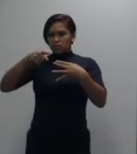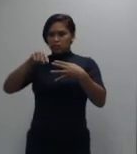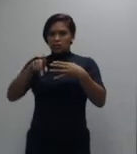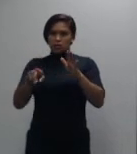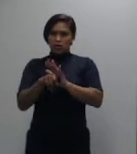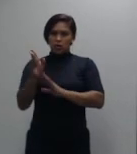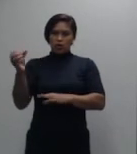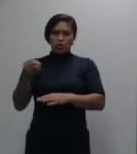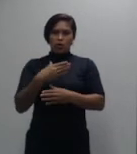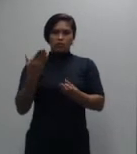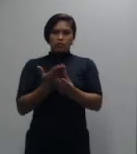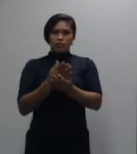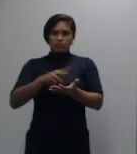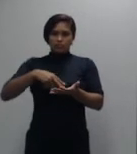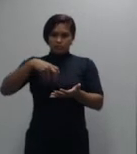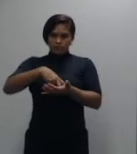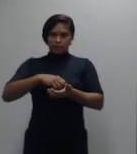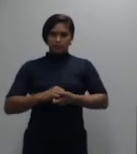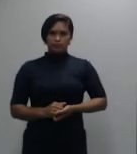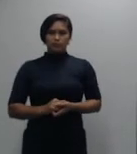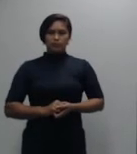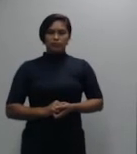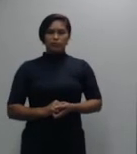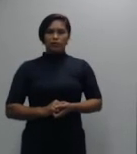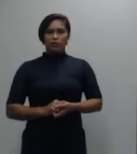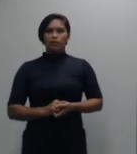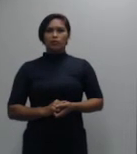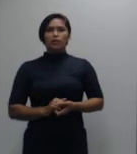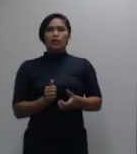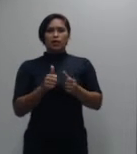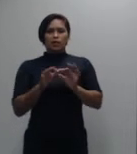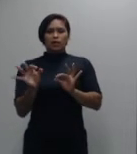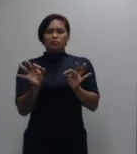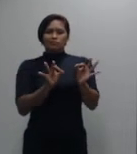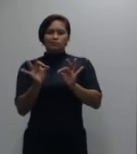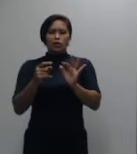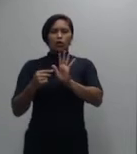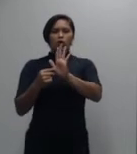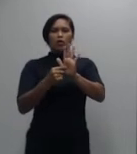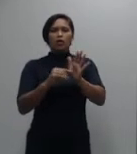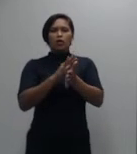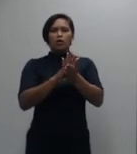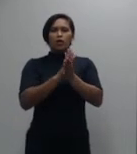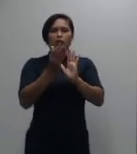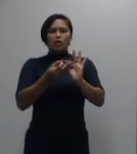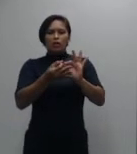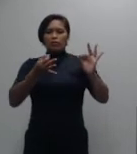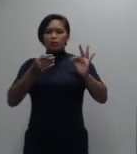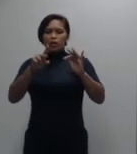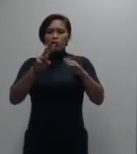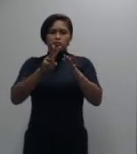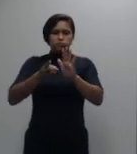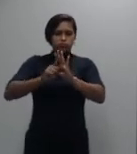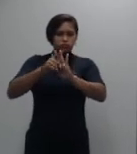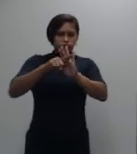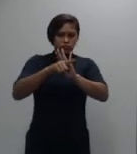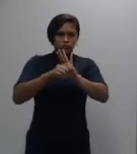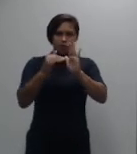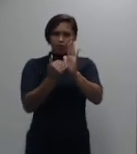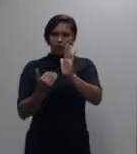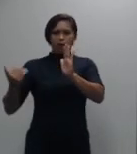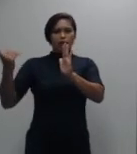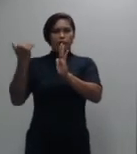ações penais este Panorama demonstra que nada obstante as investigações estejam avançando